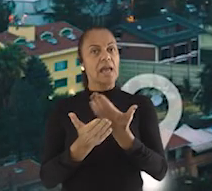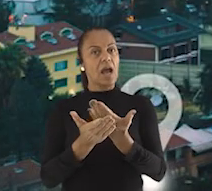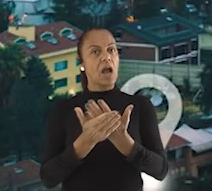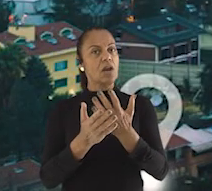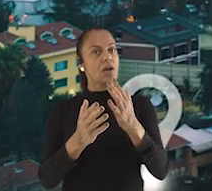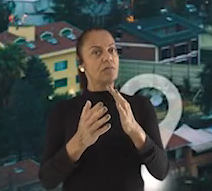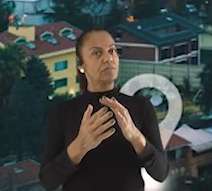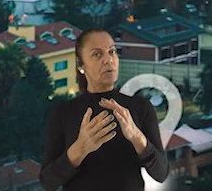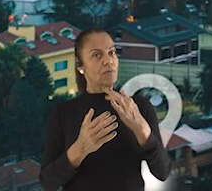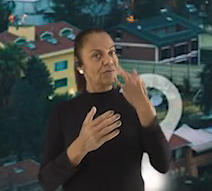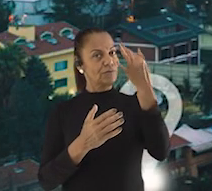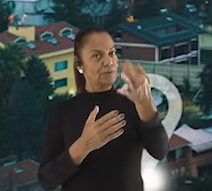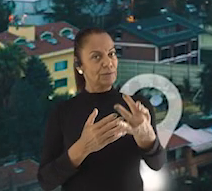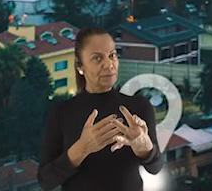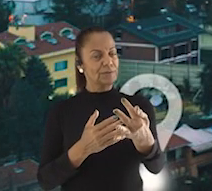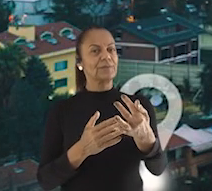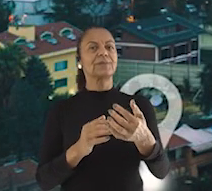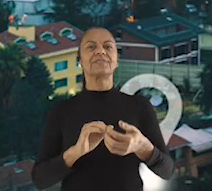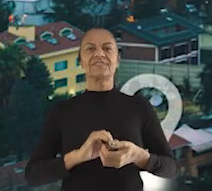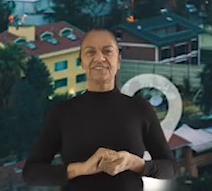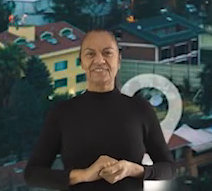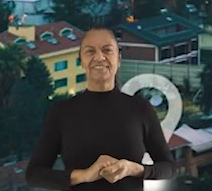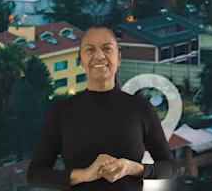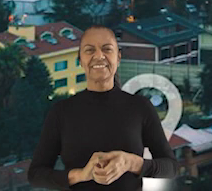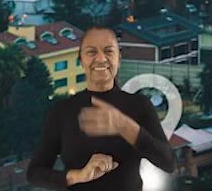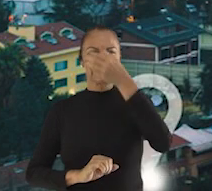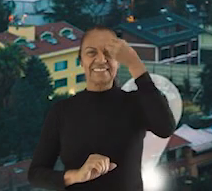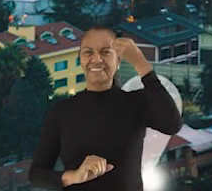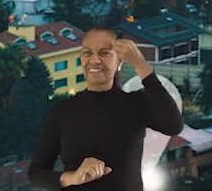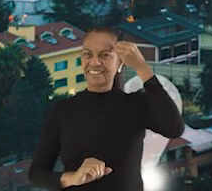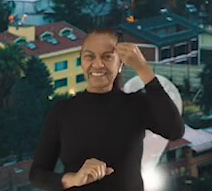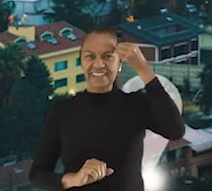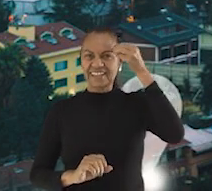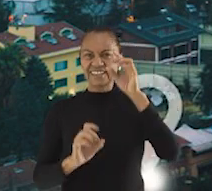hoje é só. Vejo vocês na próxima aula de Geografia.